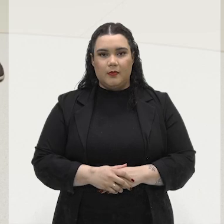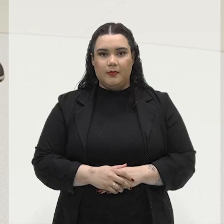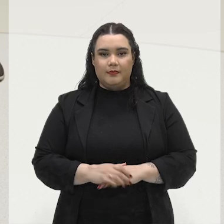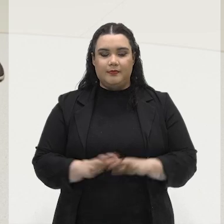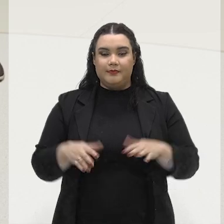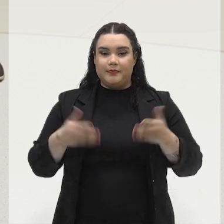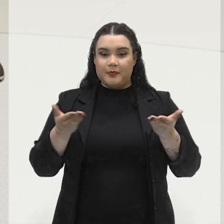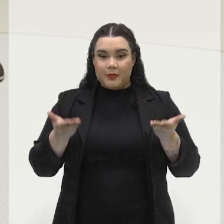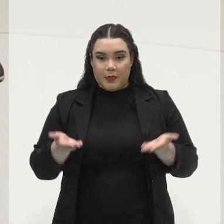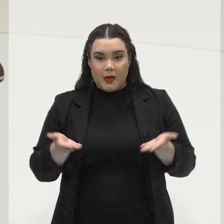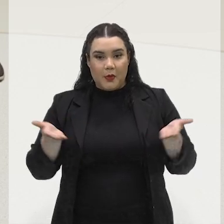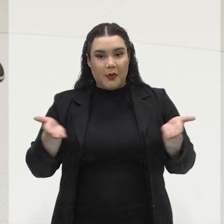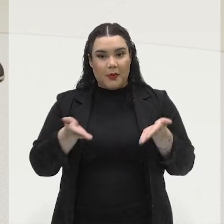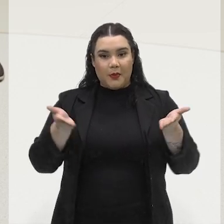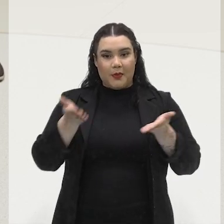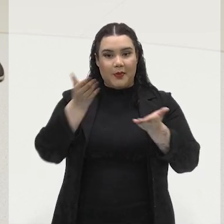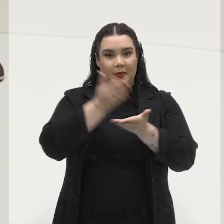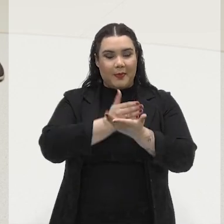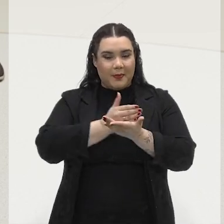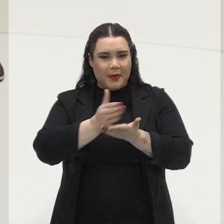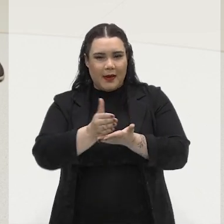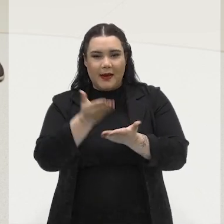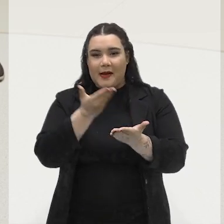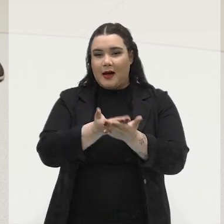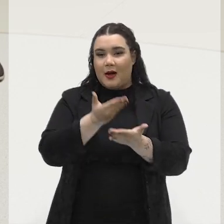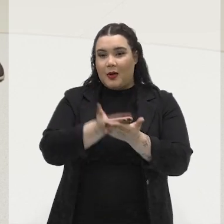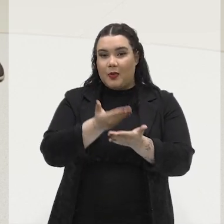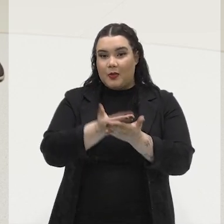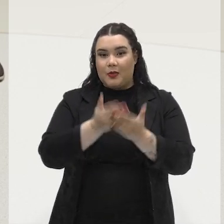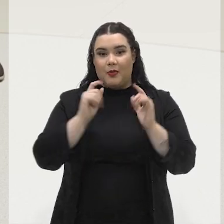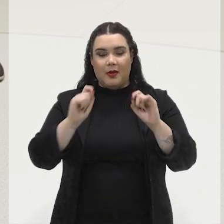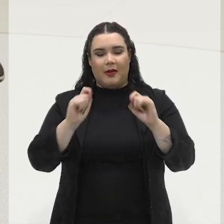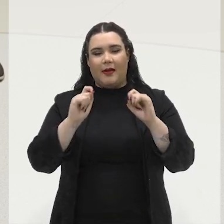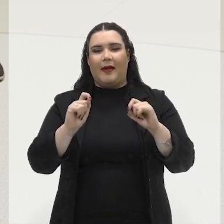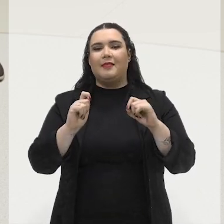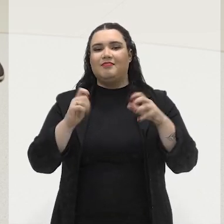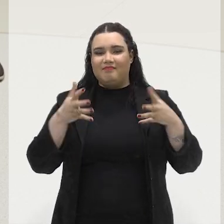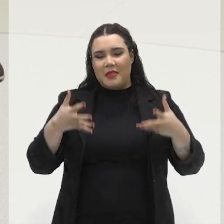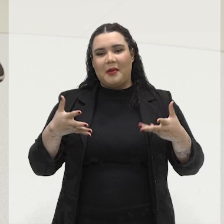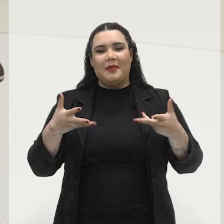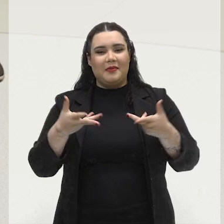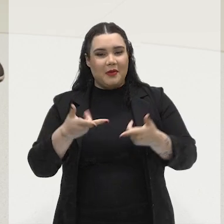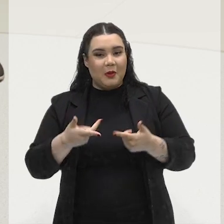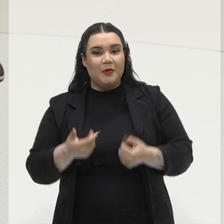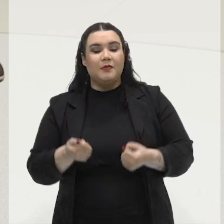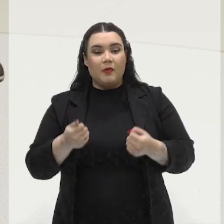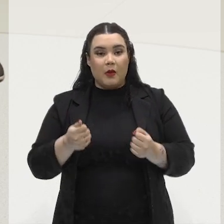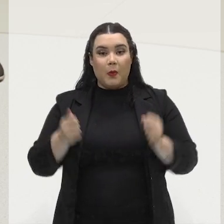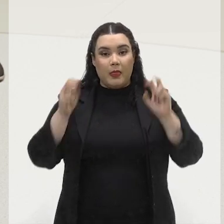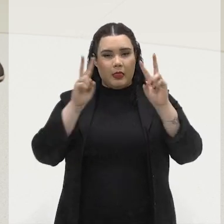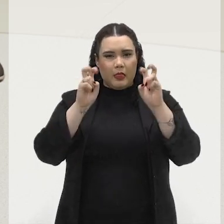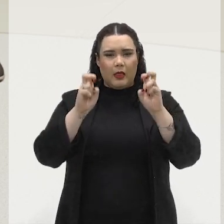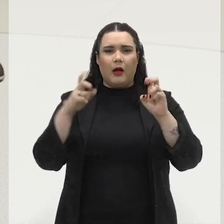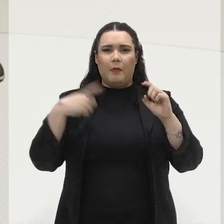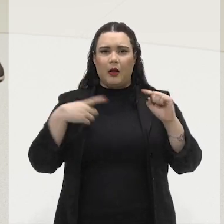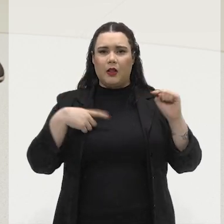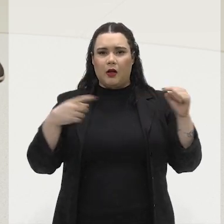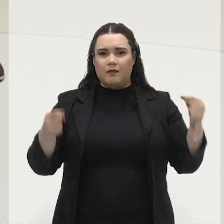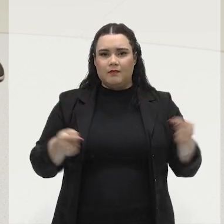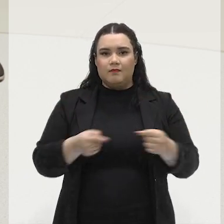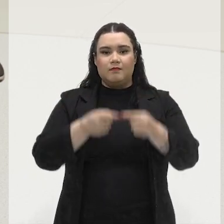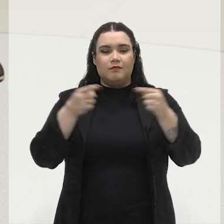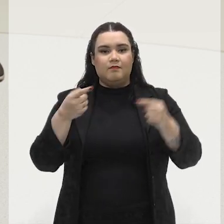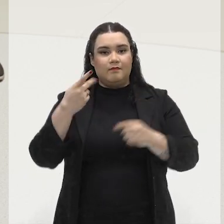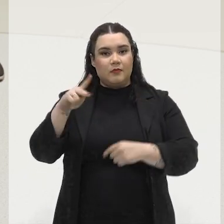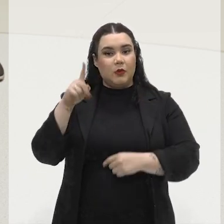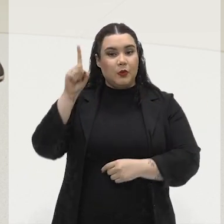Então, vamos iniciar a nossa aula, que é uma aula maravilhosa, com um assunto que tem tudo a ver aí com o seu dia a